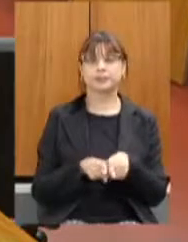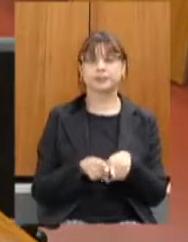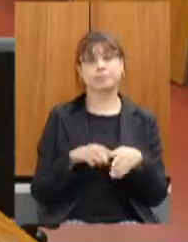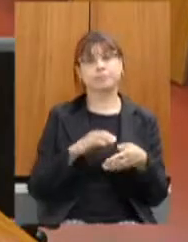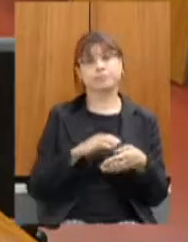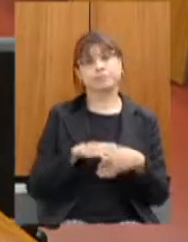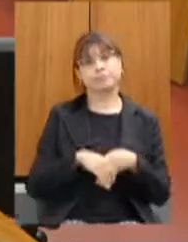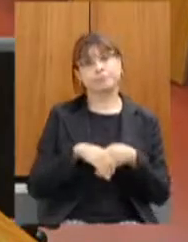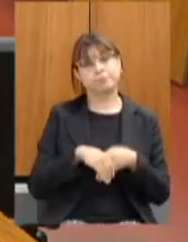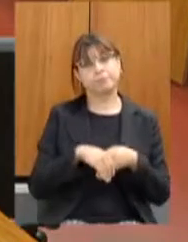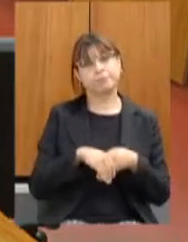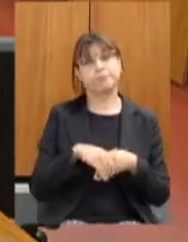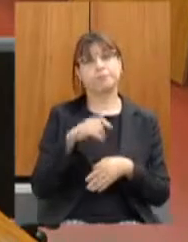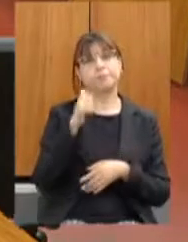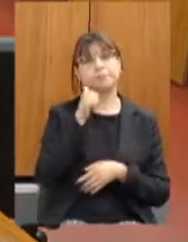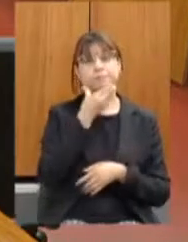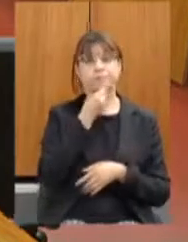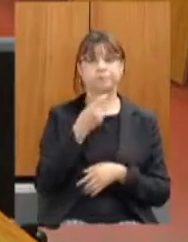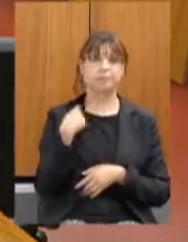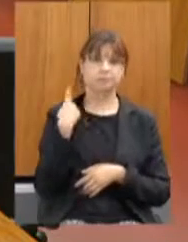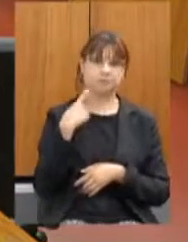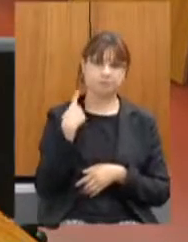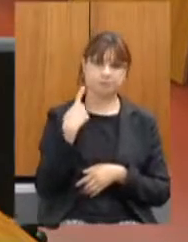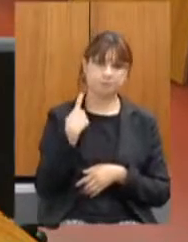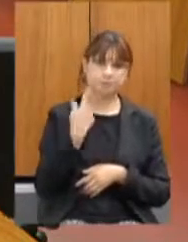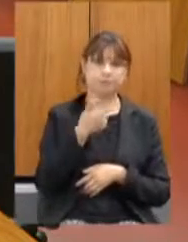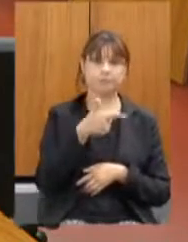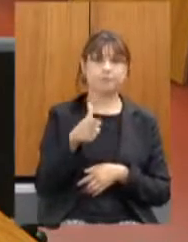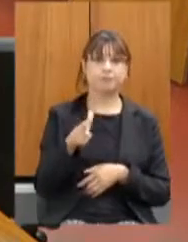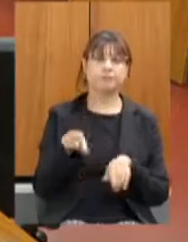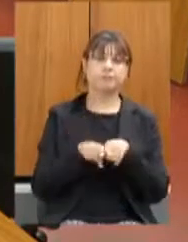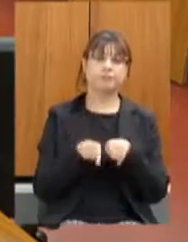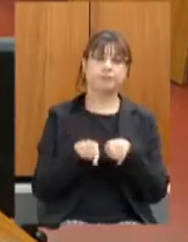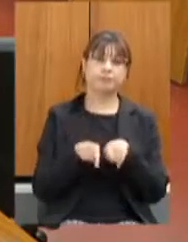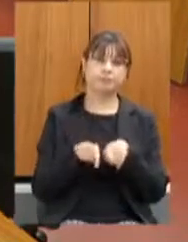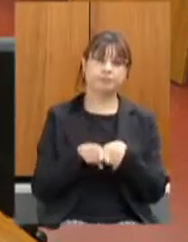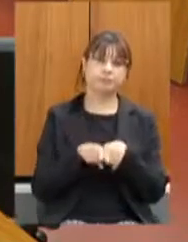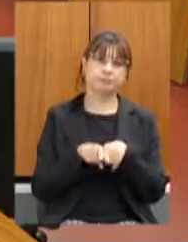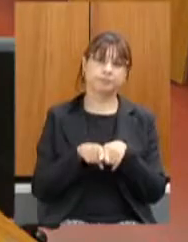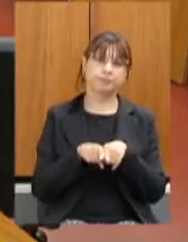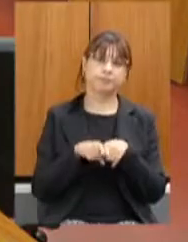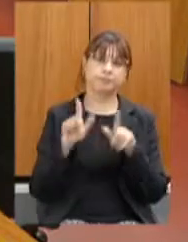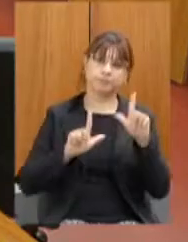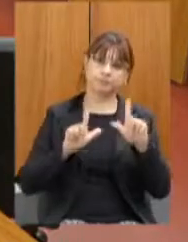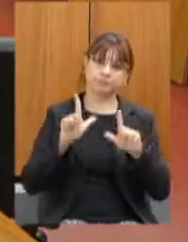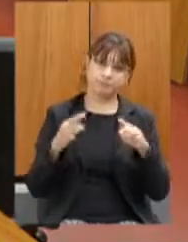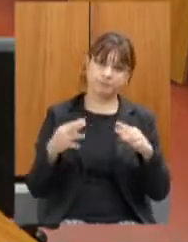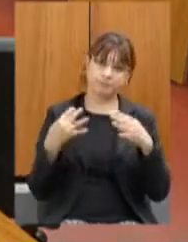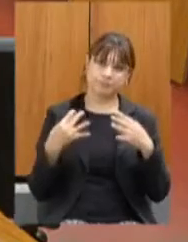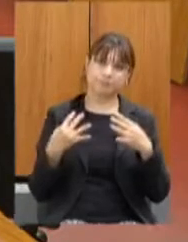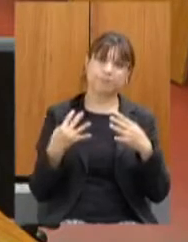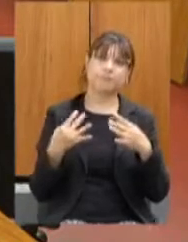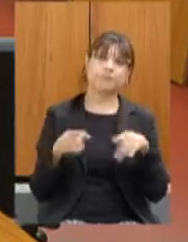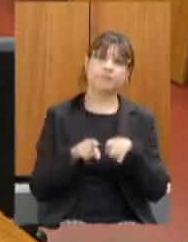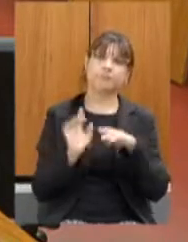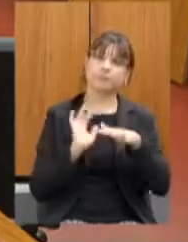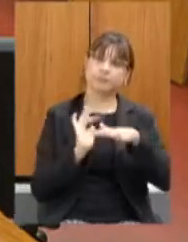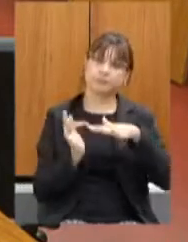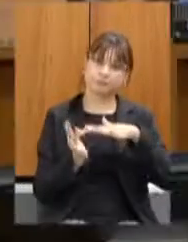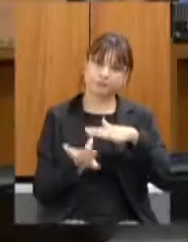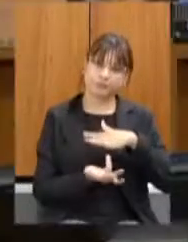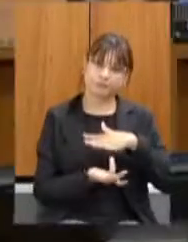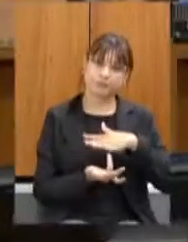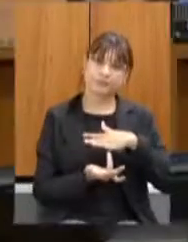membros da comissão e demais que nos assistem a todos que nos acompanham também pela TV Assembleia pelas redes sociais